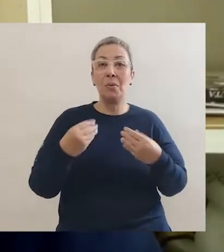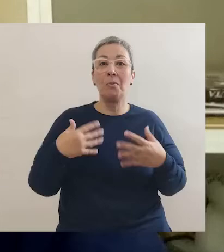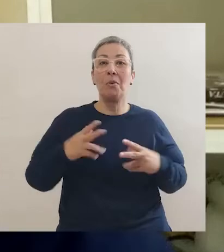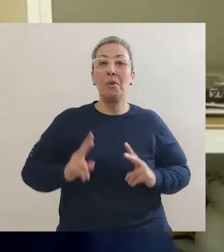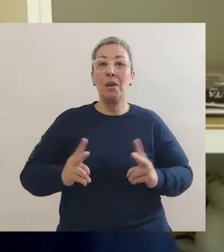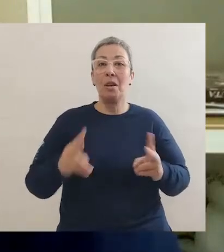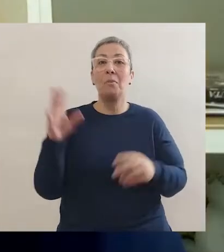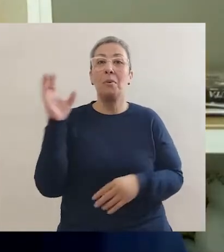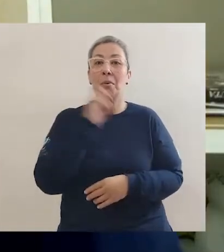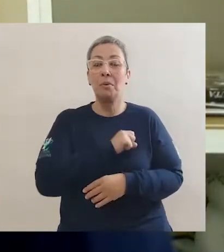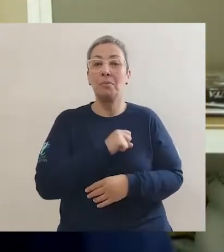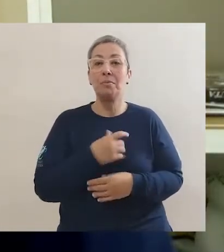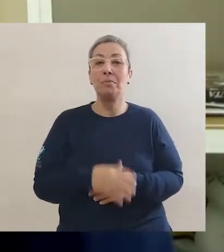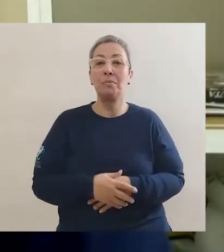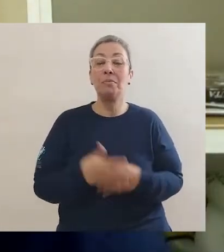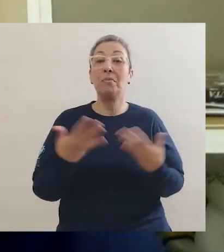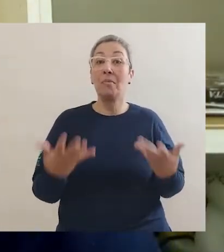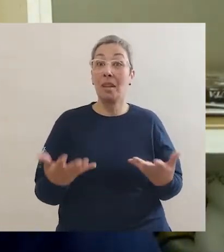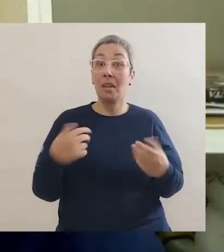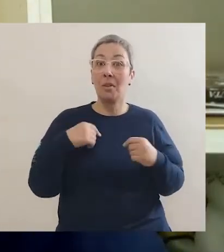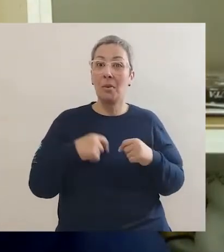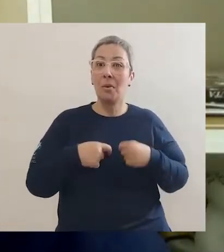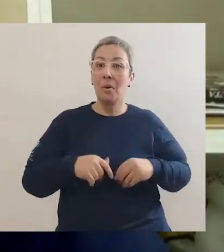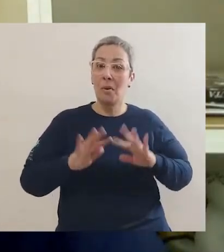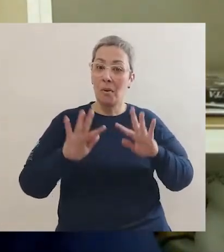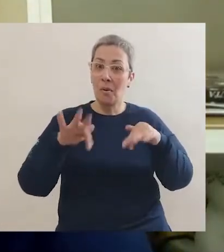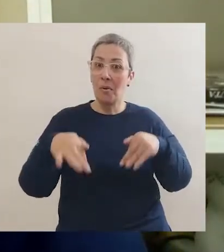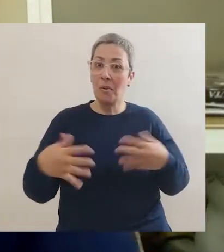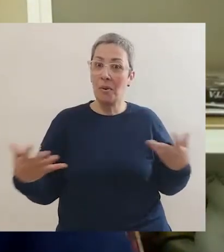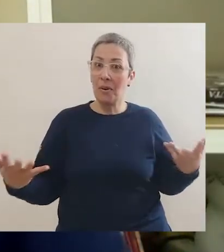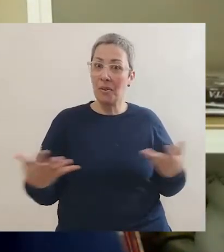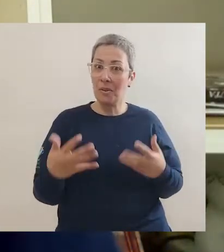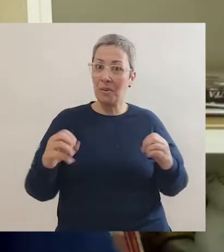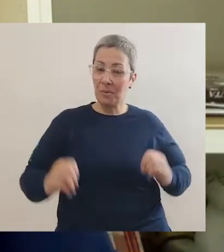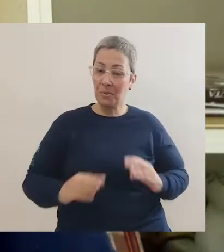14.947. Vamos ler esse número?